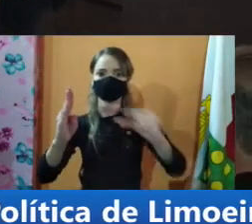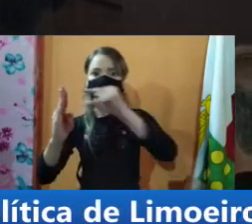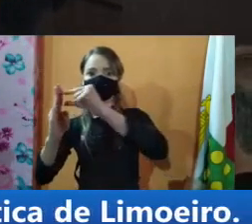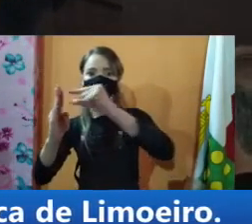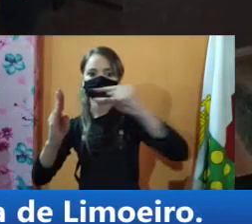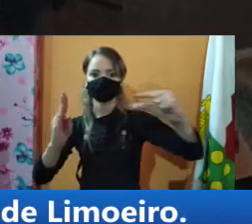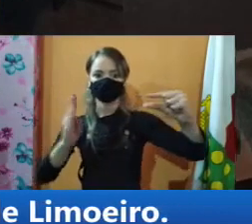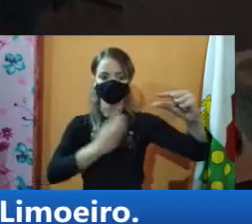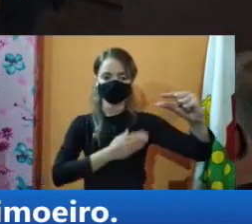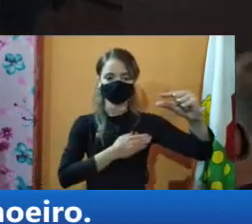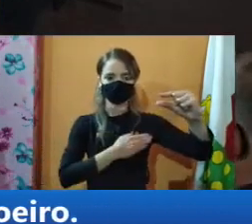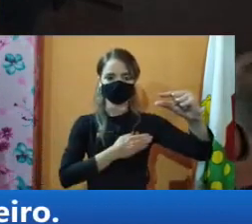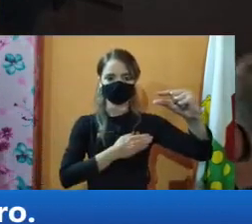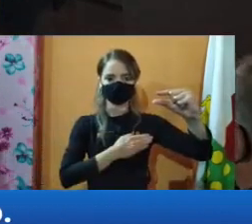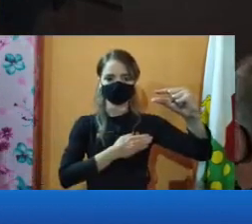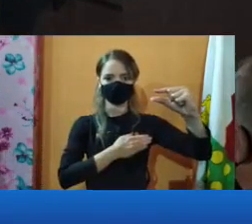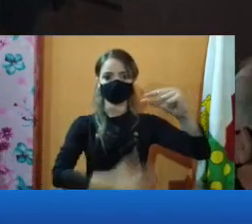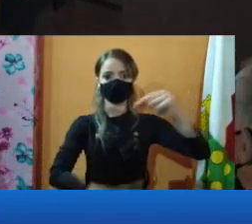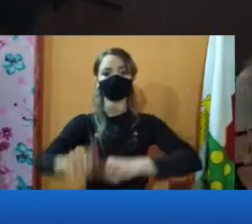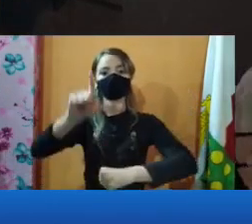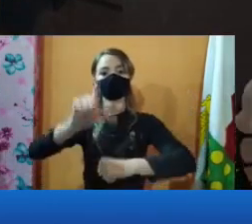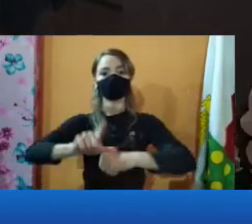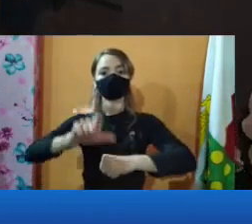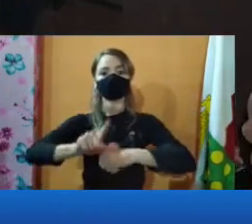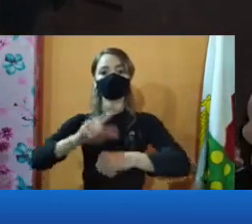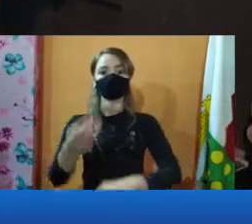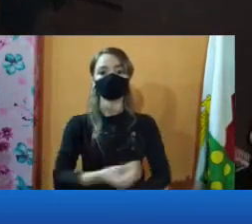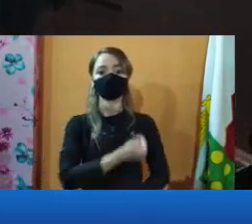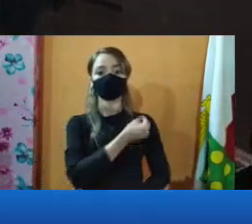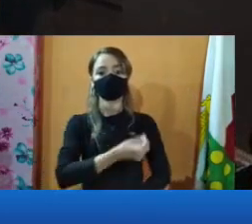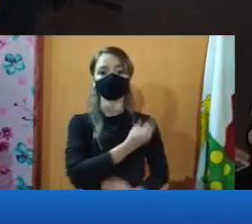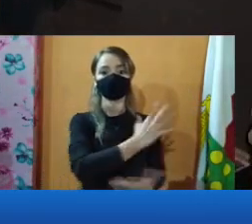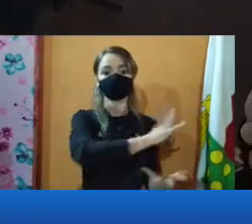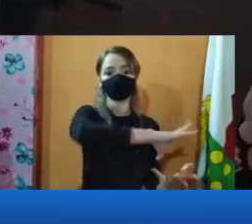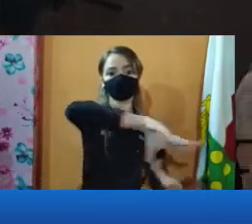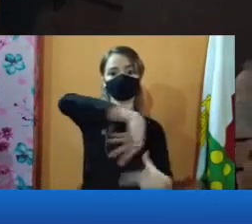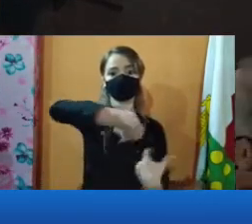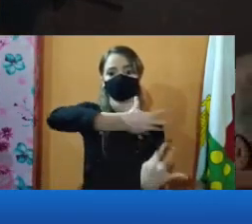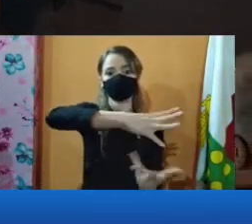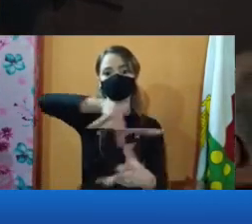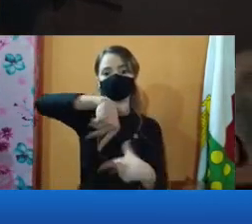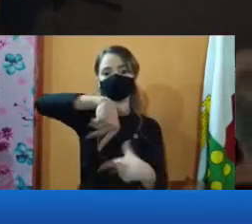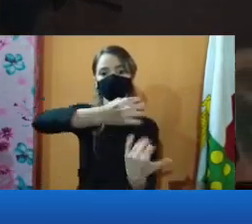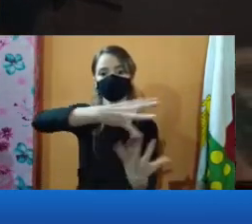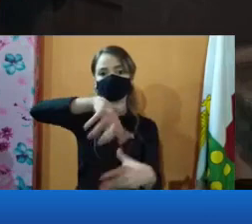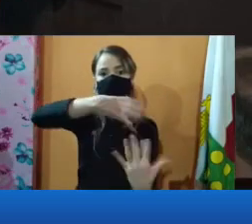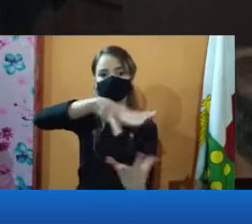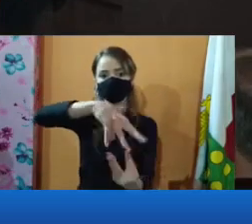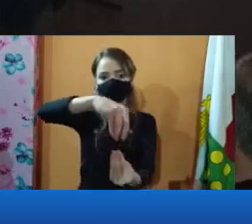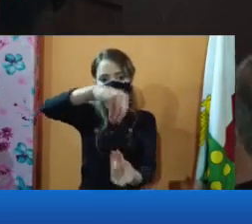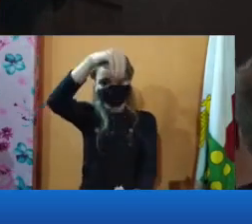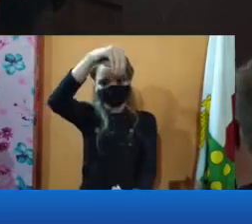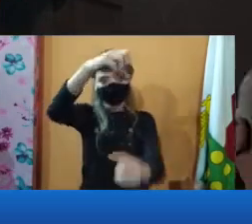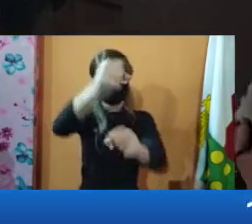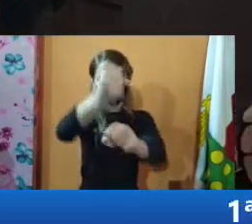pedaço do meu Brasil, tu vives na minha